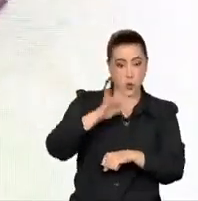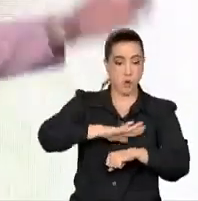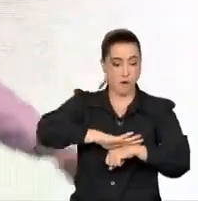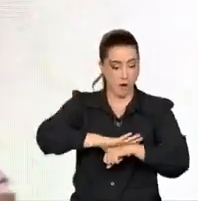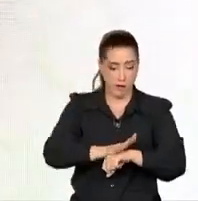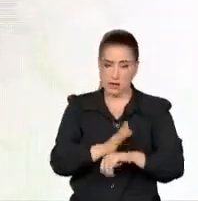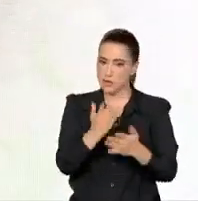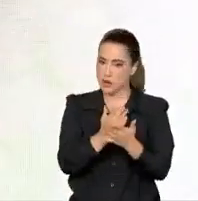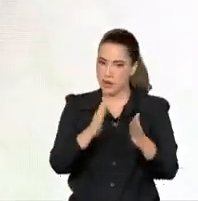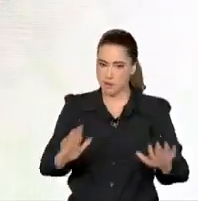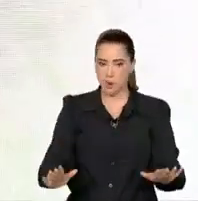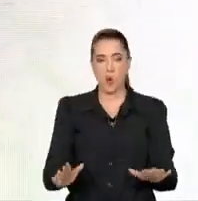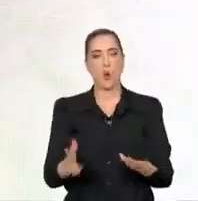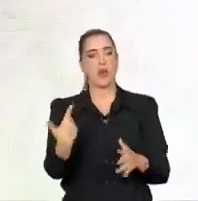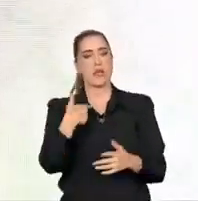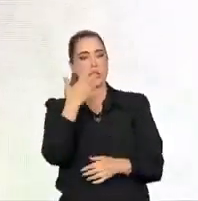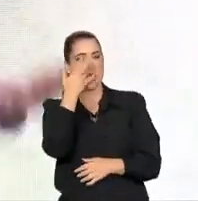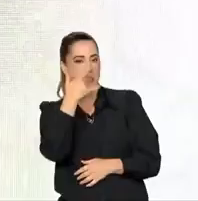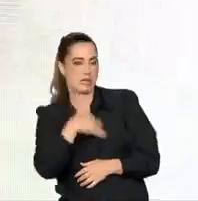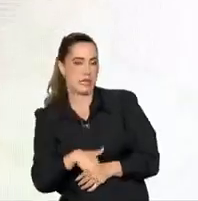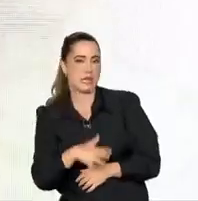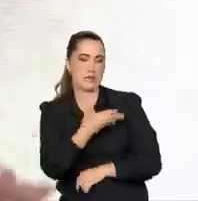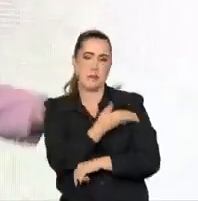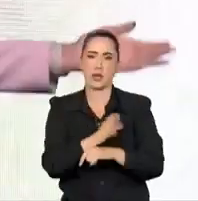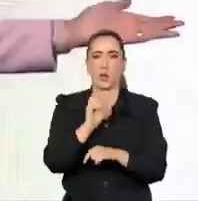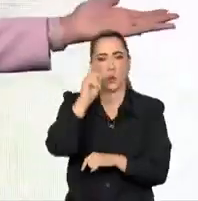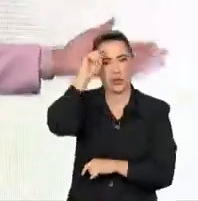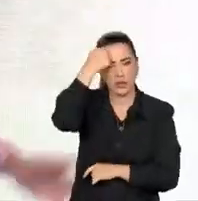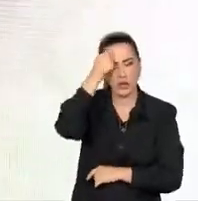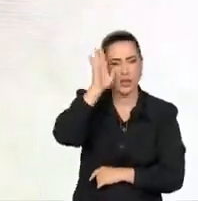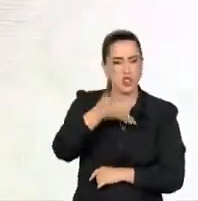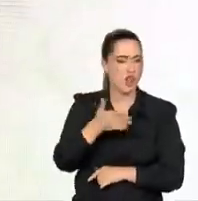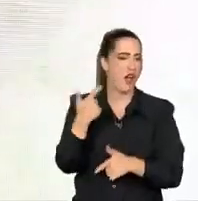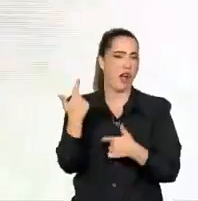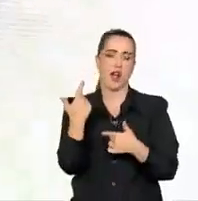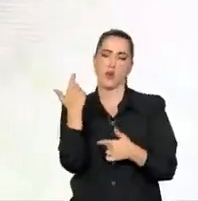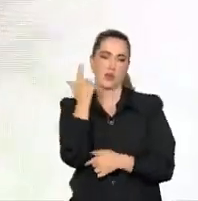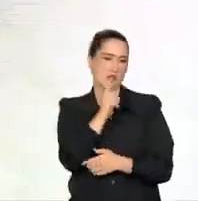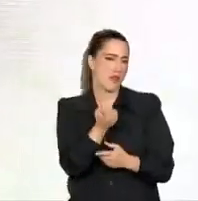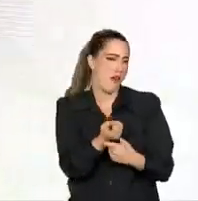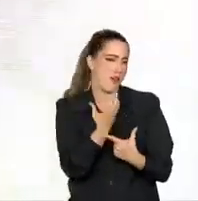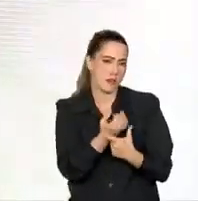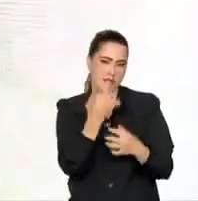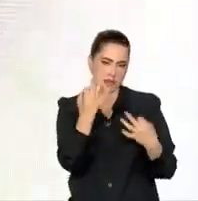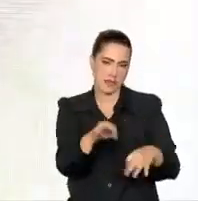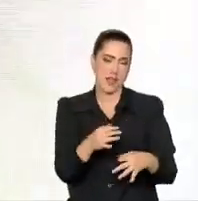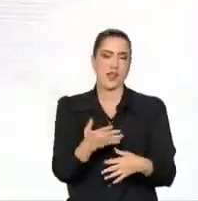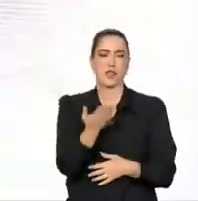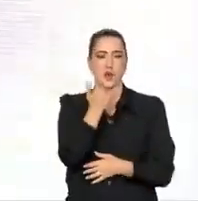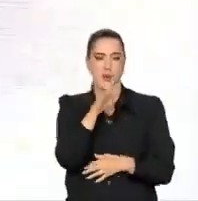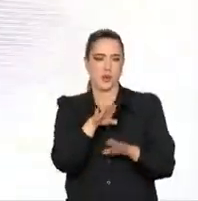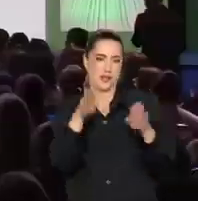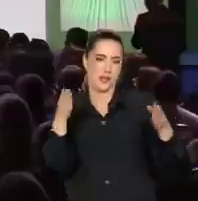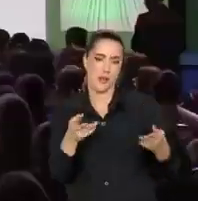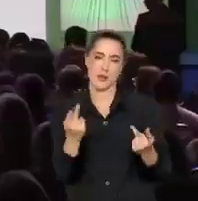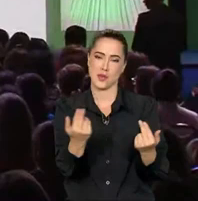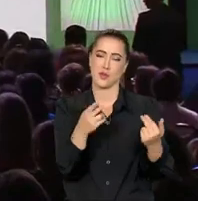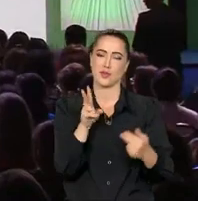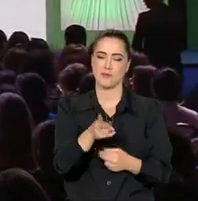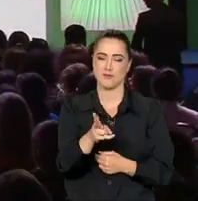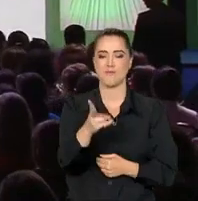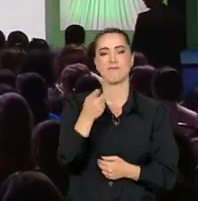todas alfabetizadas, que vão ter empregabilidade e que vão ter comida na mesa, como a gente sempre falou. Muito obrigada.